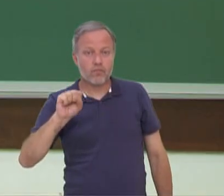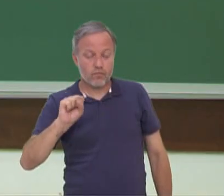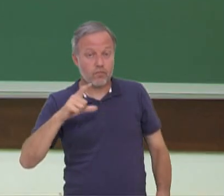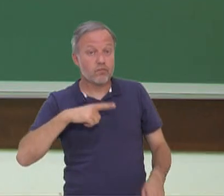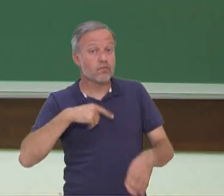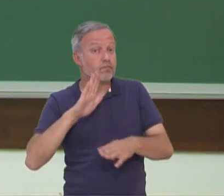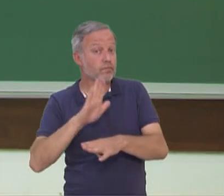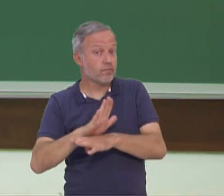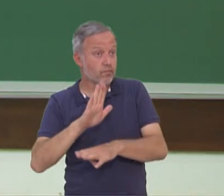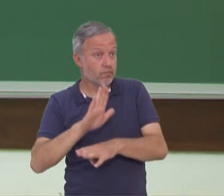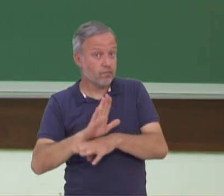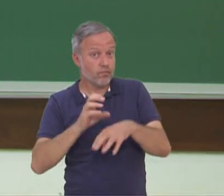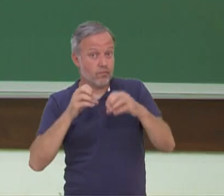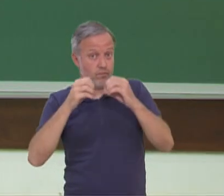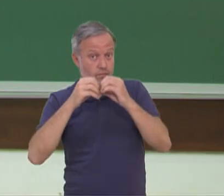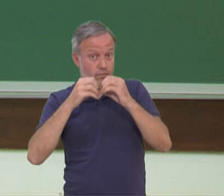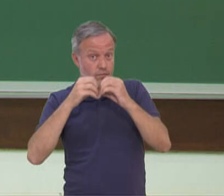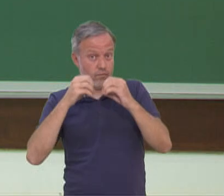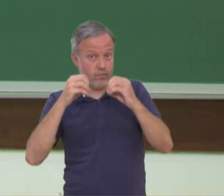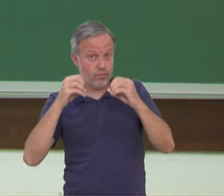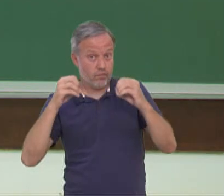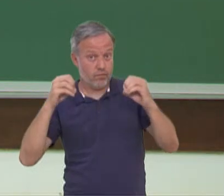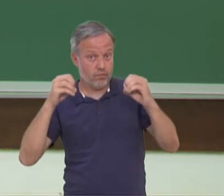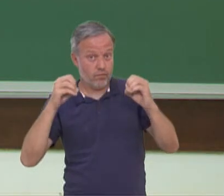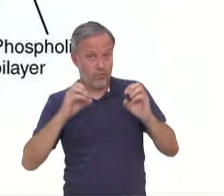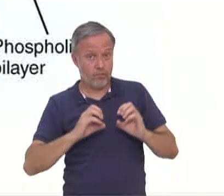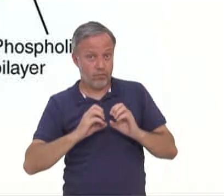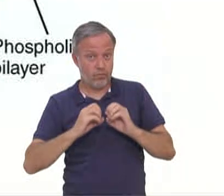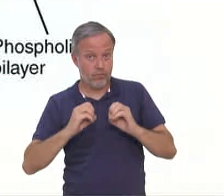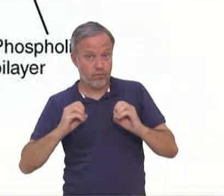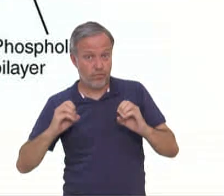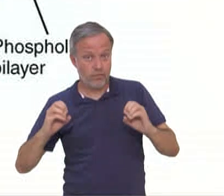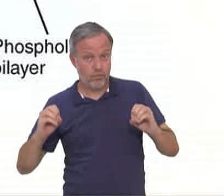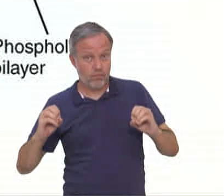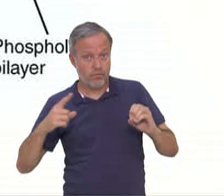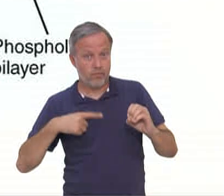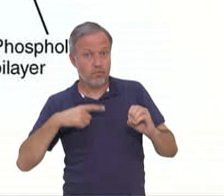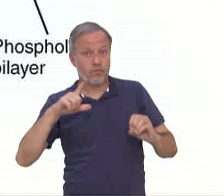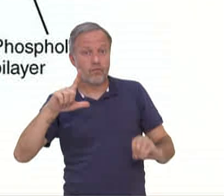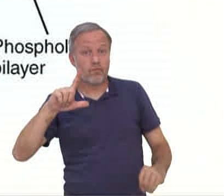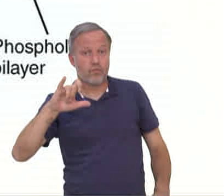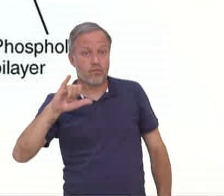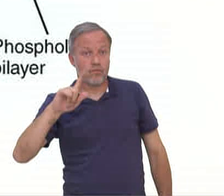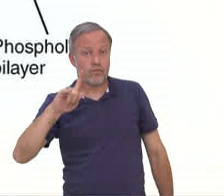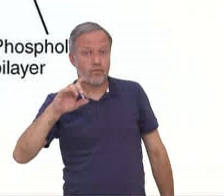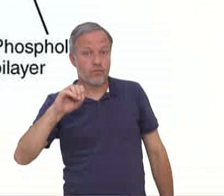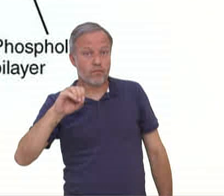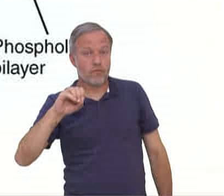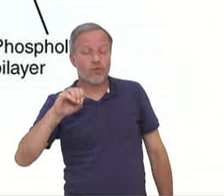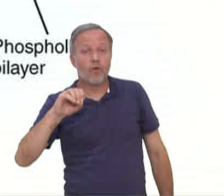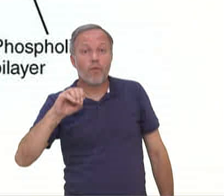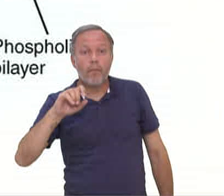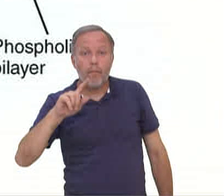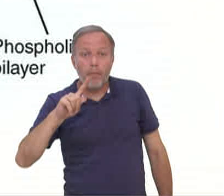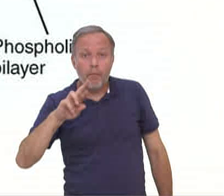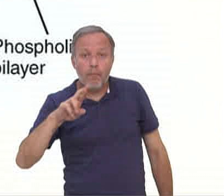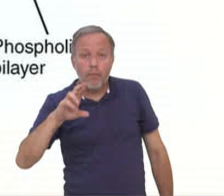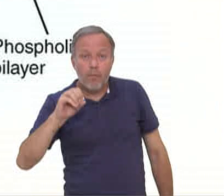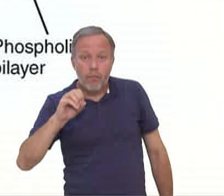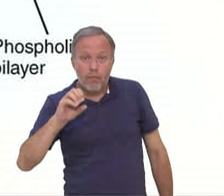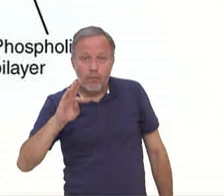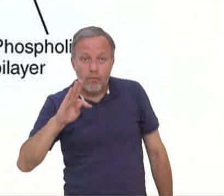dentro, para fora. Então ela é lipoproteica. Só que essas proteínas não estão travadas. Não é